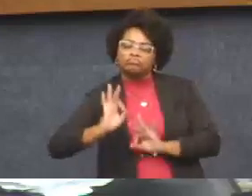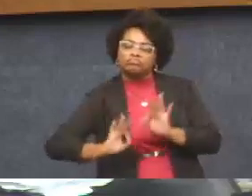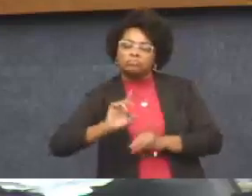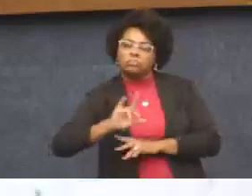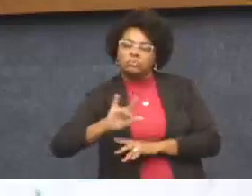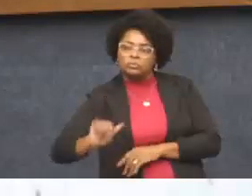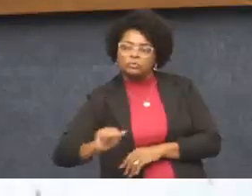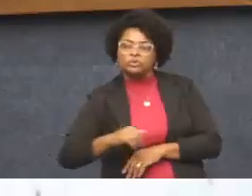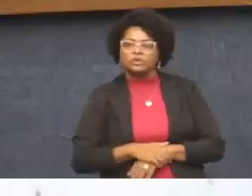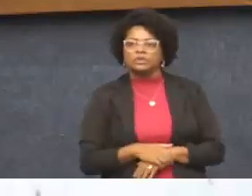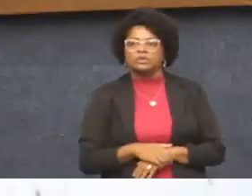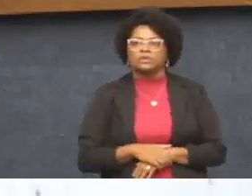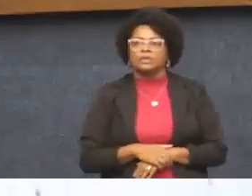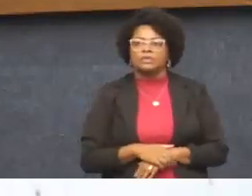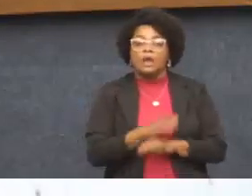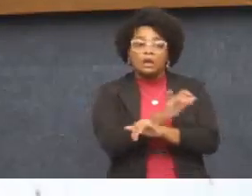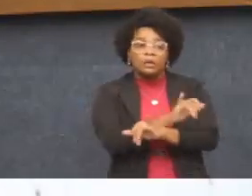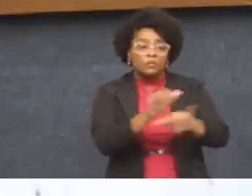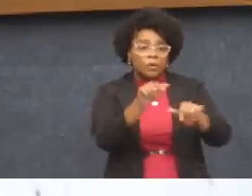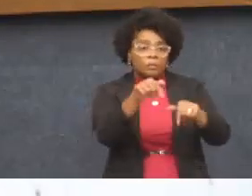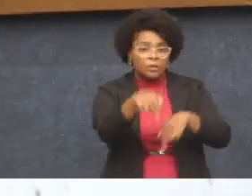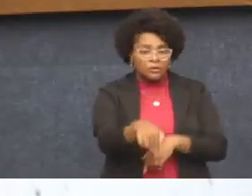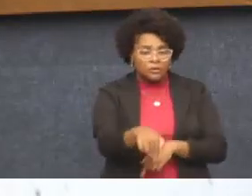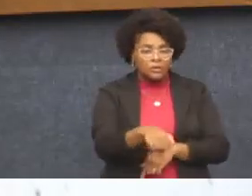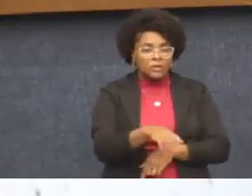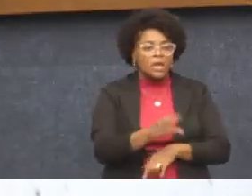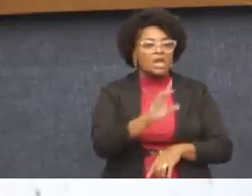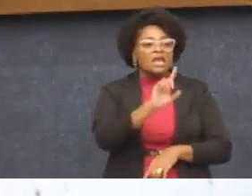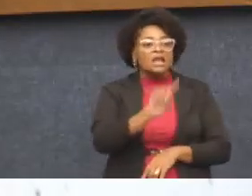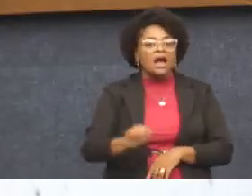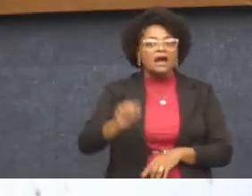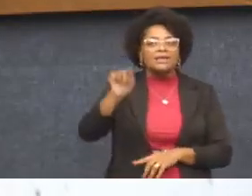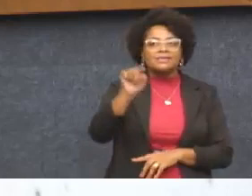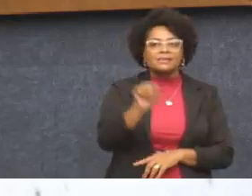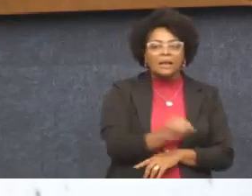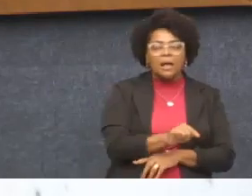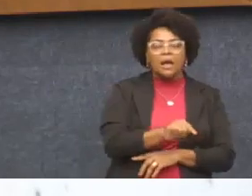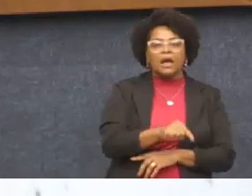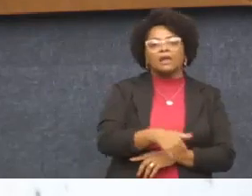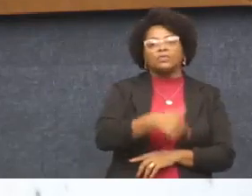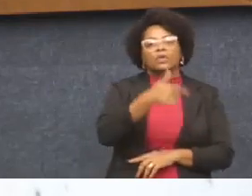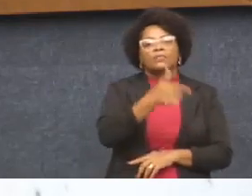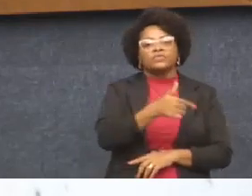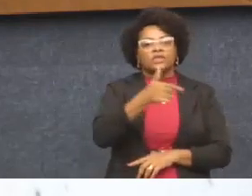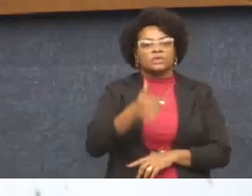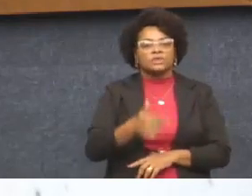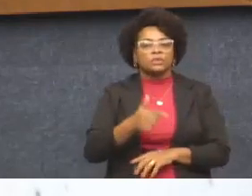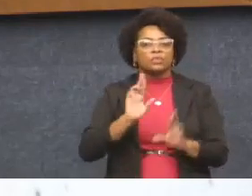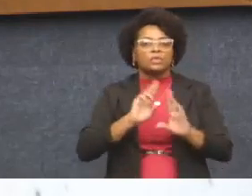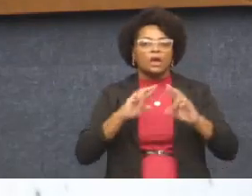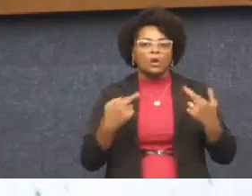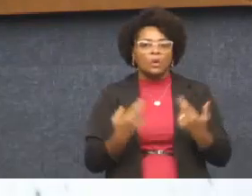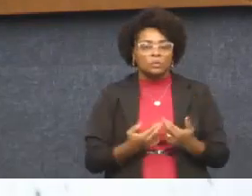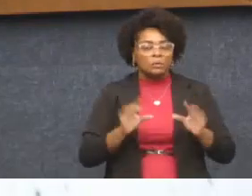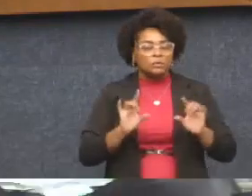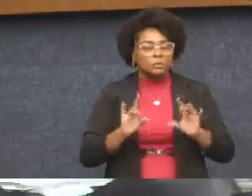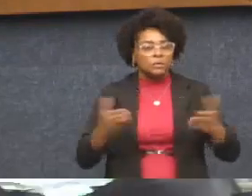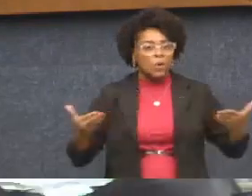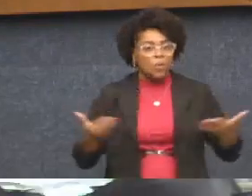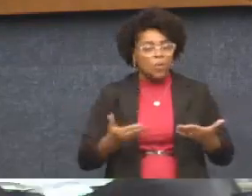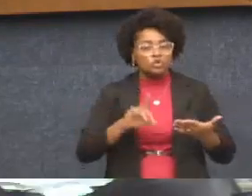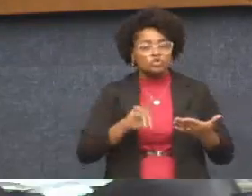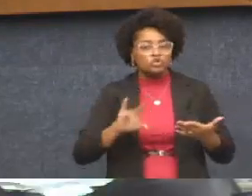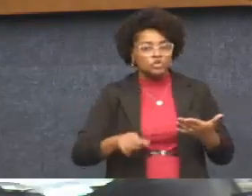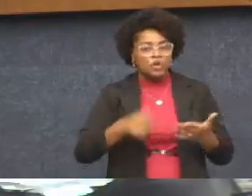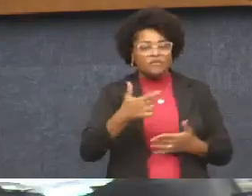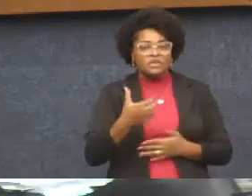grande expediente, e eu informo que fica cancelada a 32ª reunião extraordinária, convocada para hoje, dia